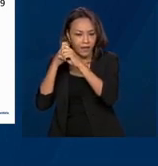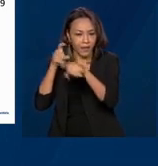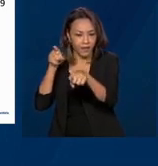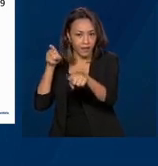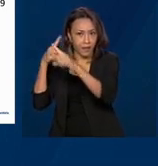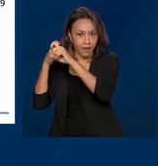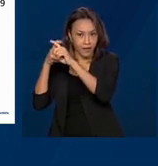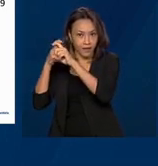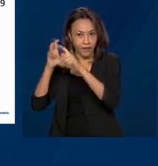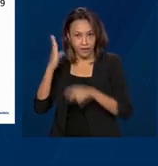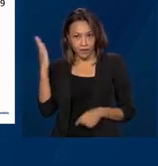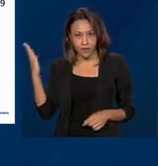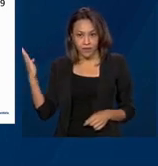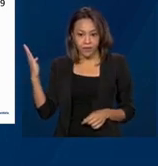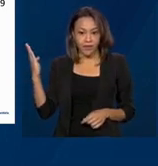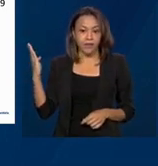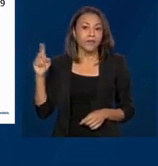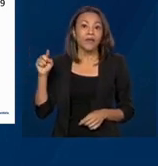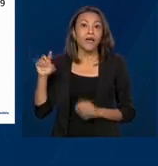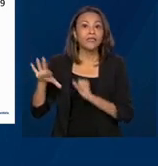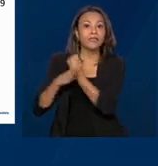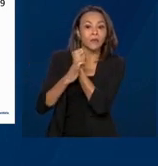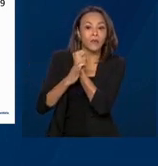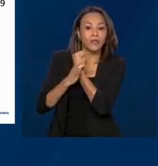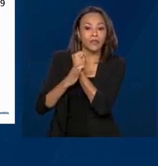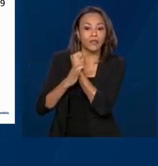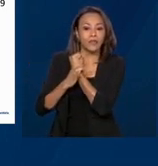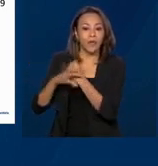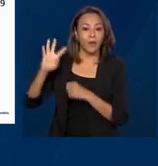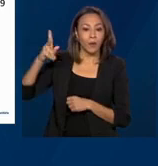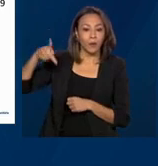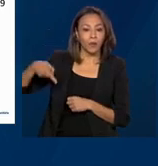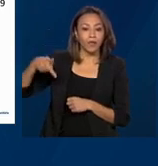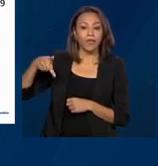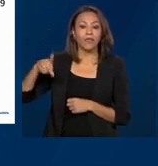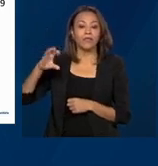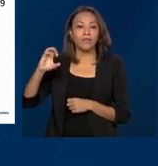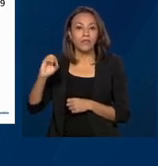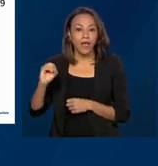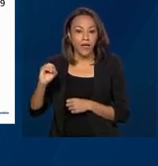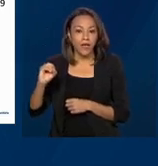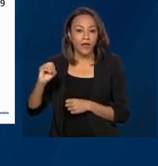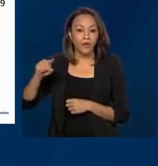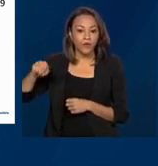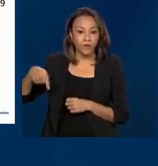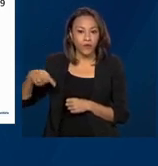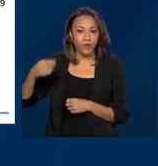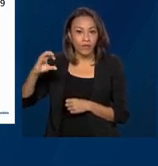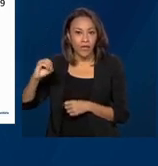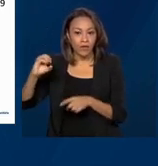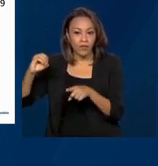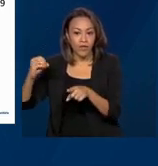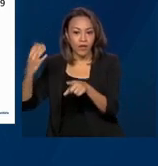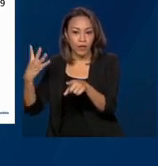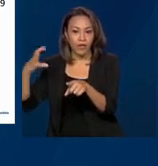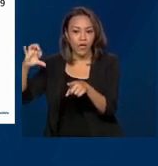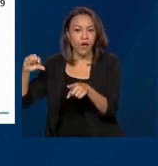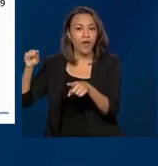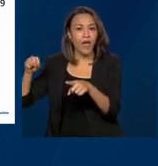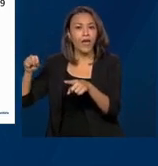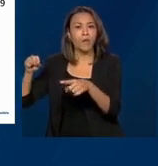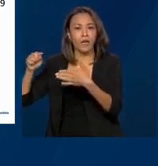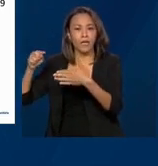estatística. O P foi 0,049. O P é como se fosse uma linha de corte para